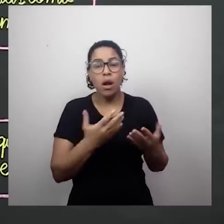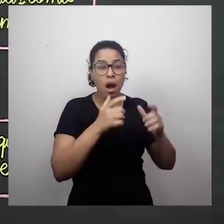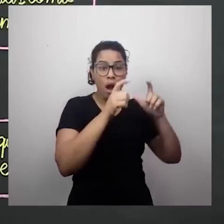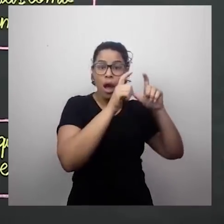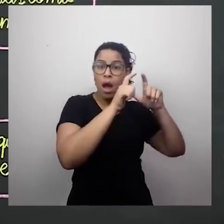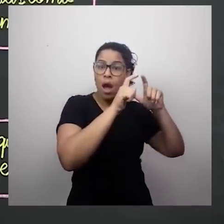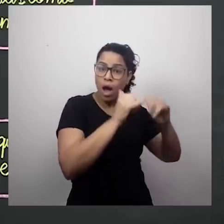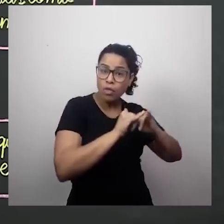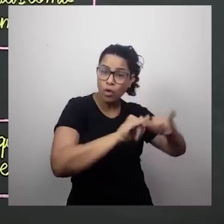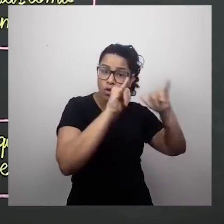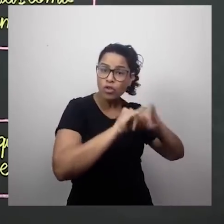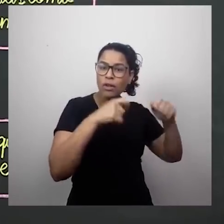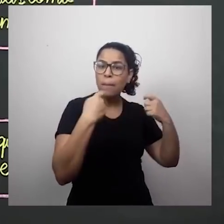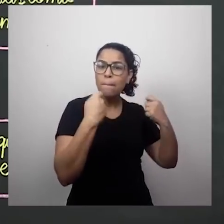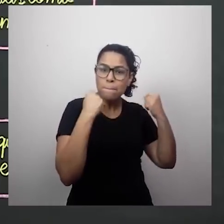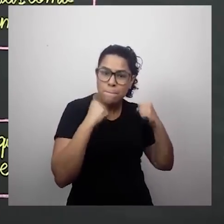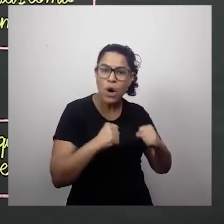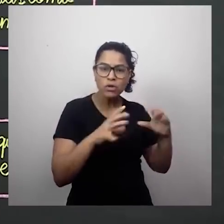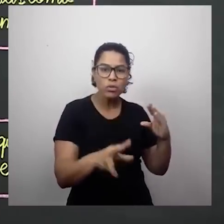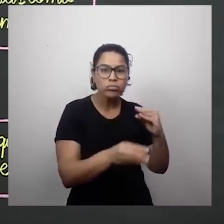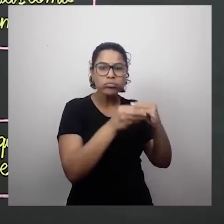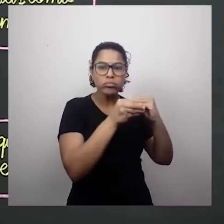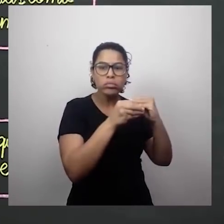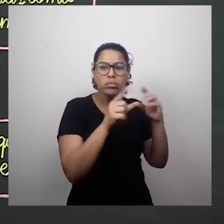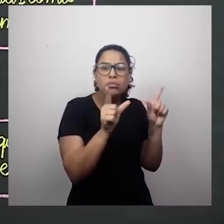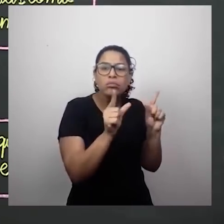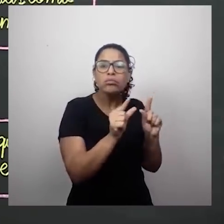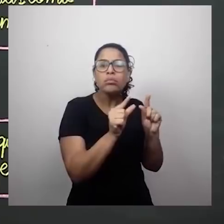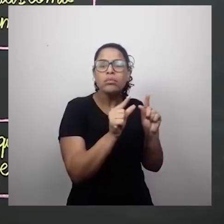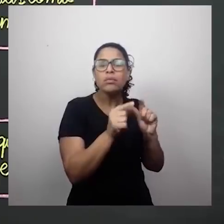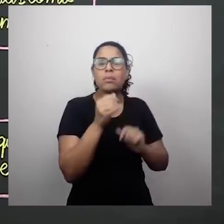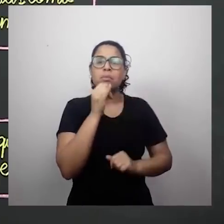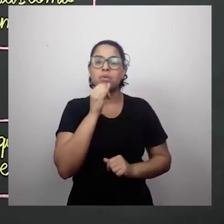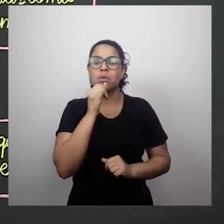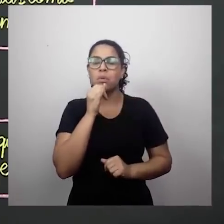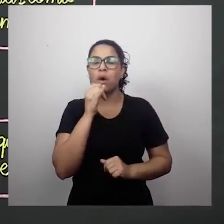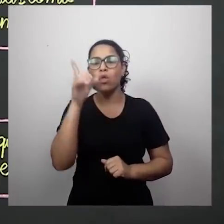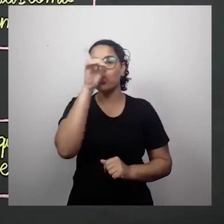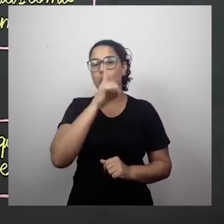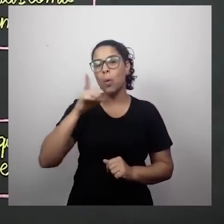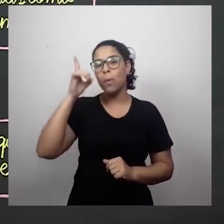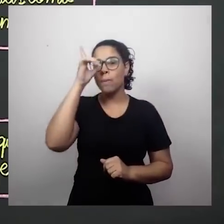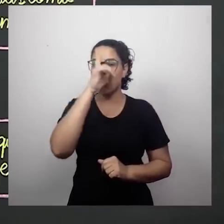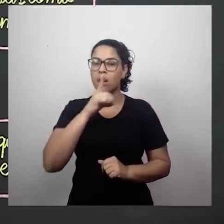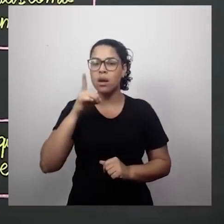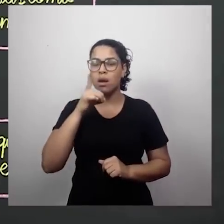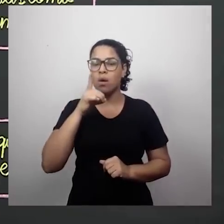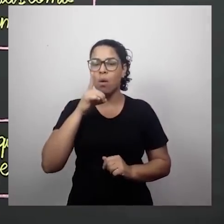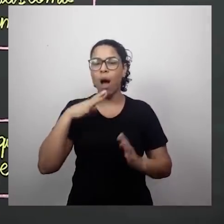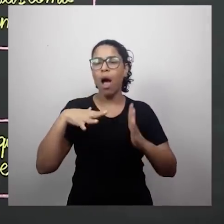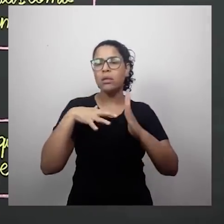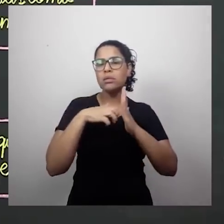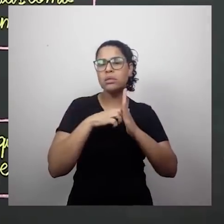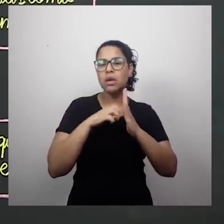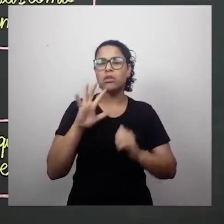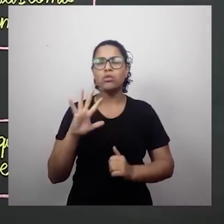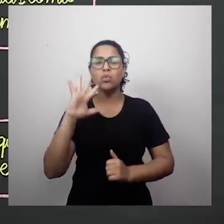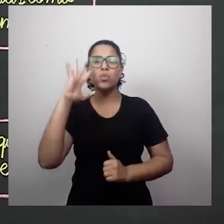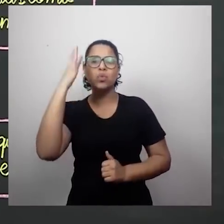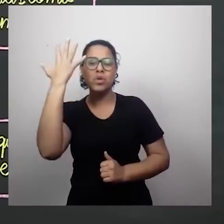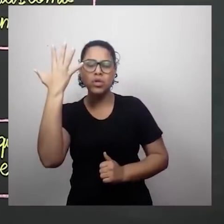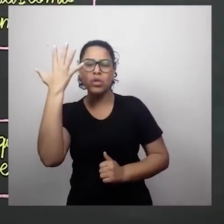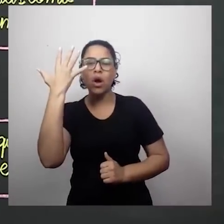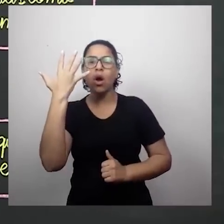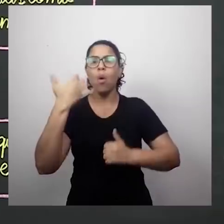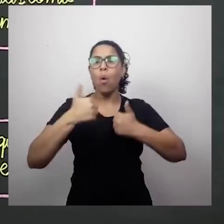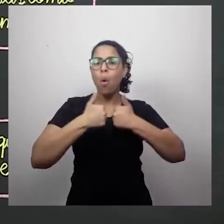em poucos segundos. No último domingo, um acidente envolvendo X pessoas na rua tal, na cidade tal. Aconteceu